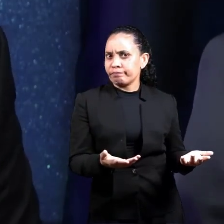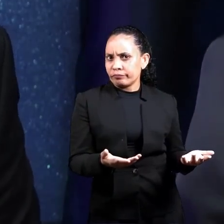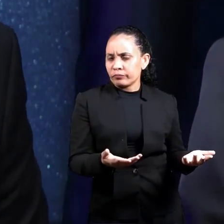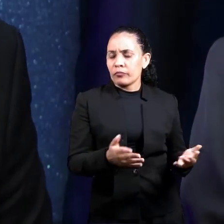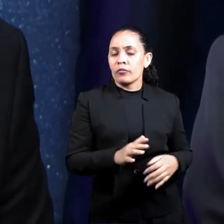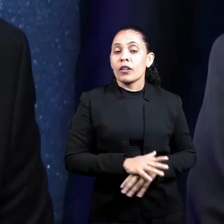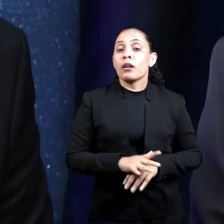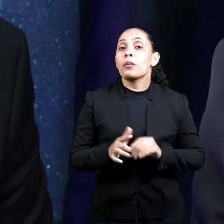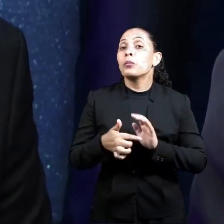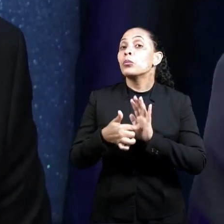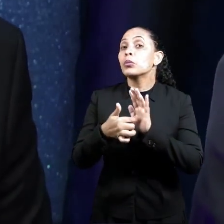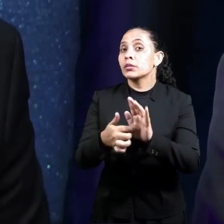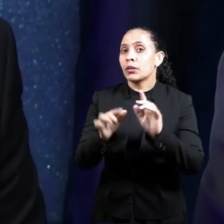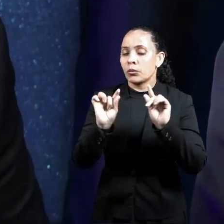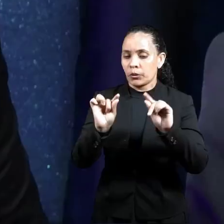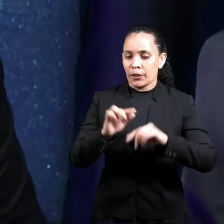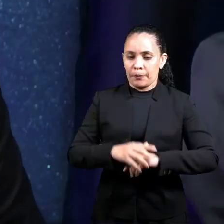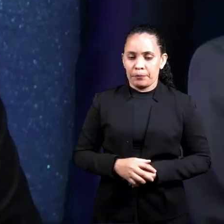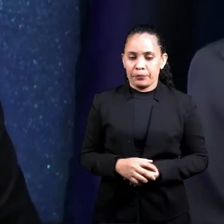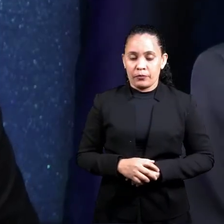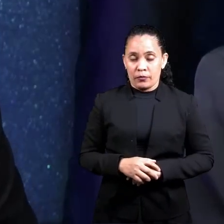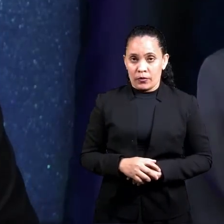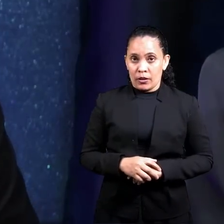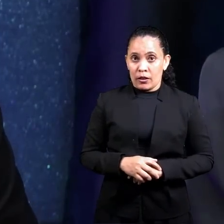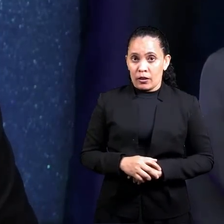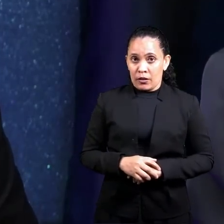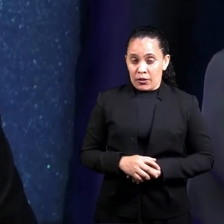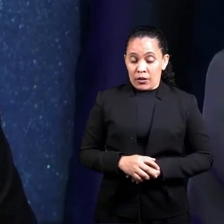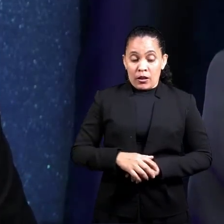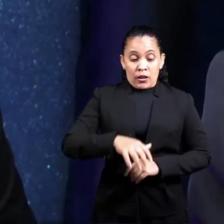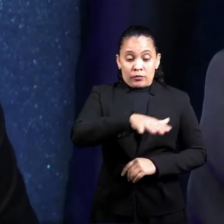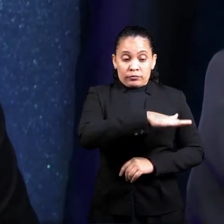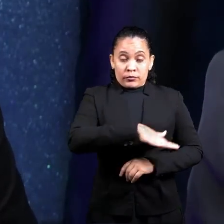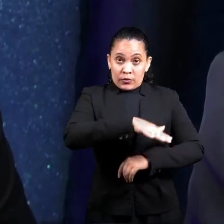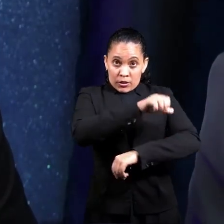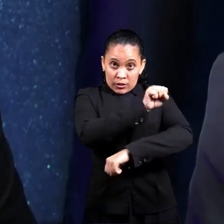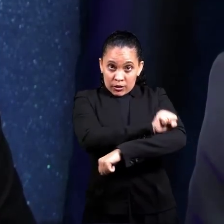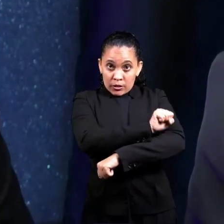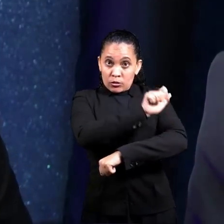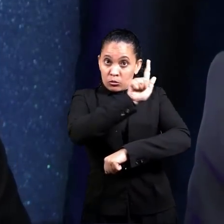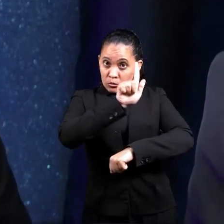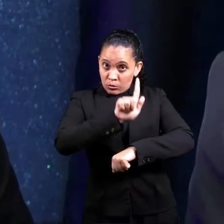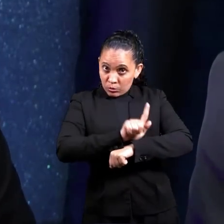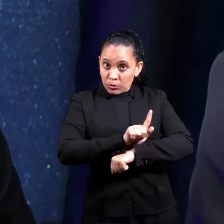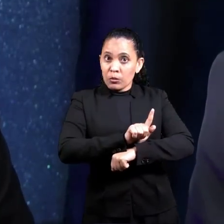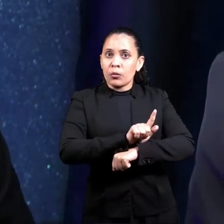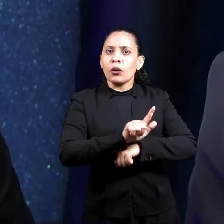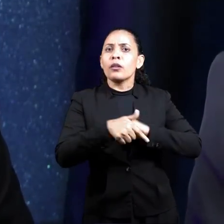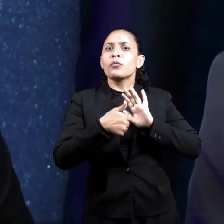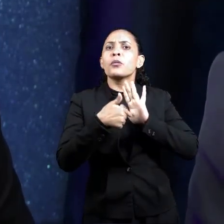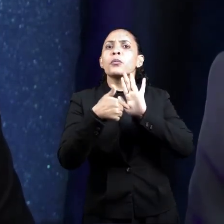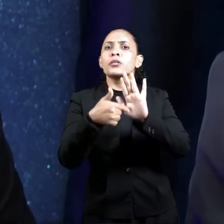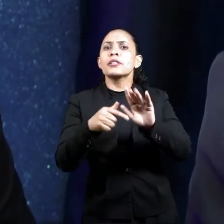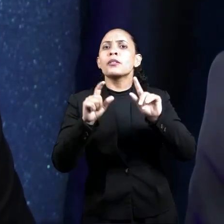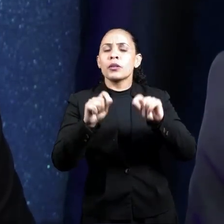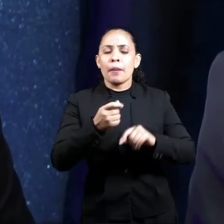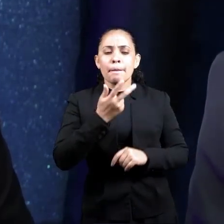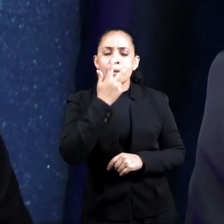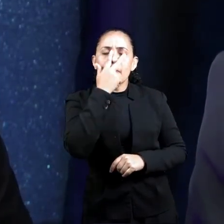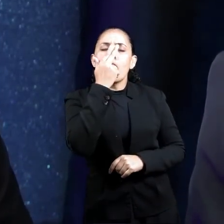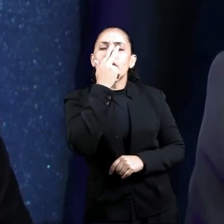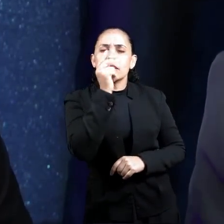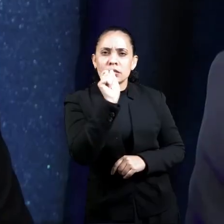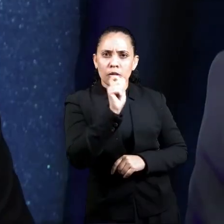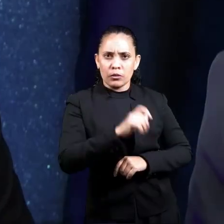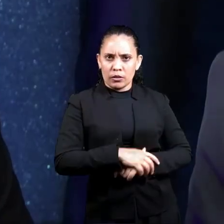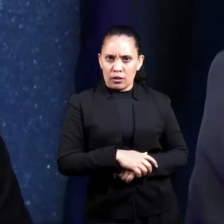Um dos detalhes aqui a respeito da terra de Sodoma e Gomorra, que você citou, que